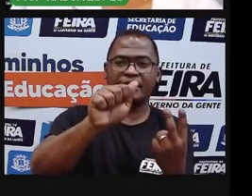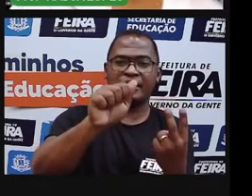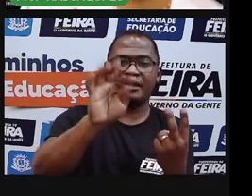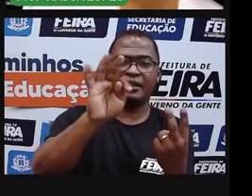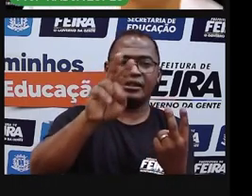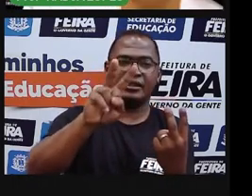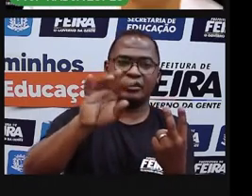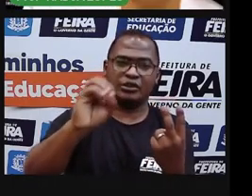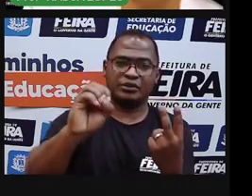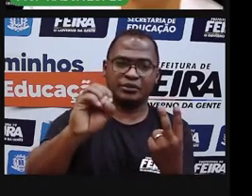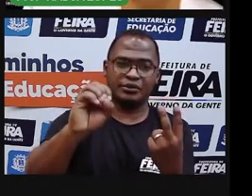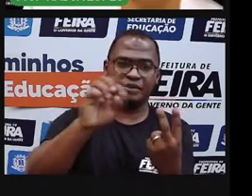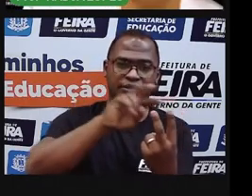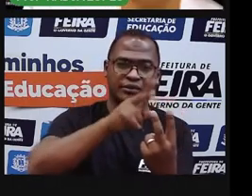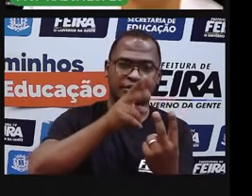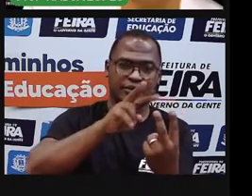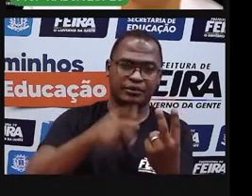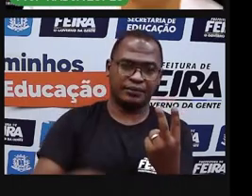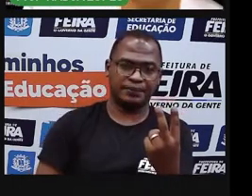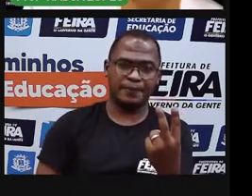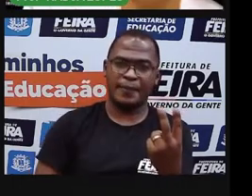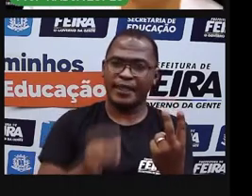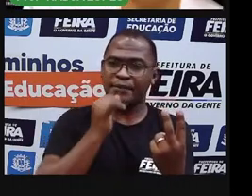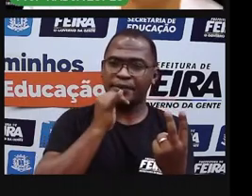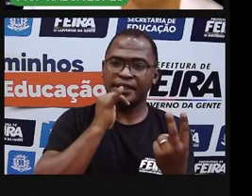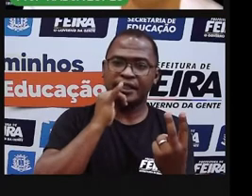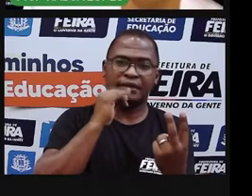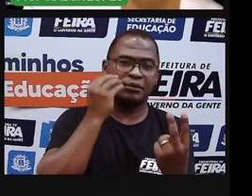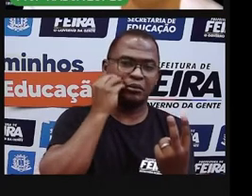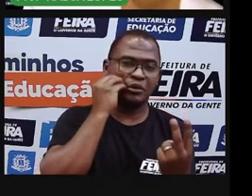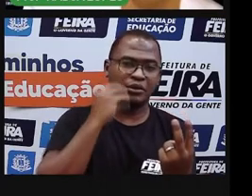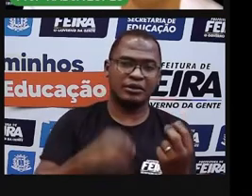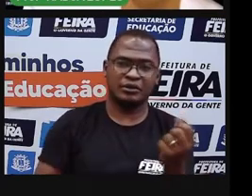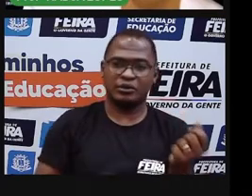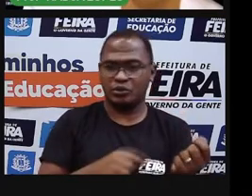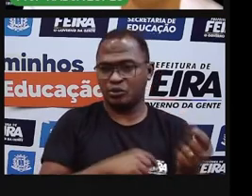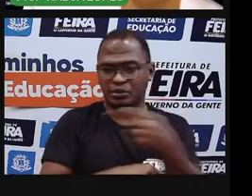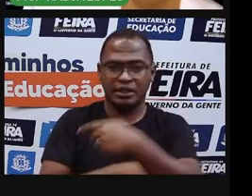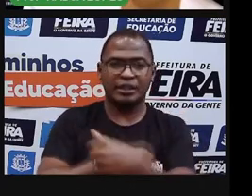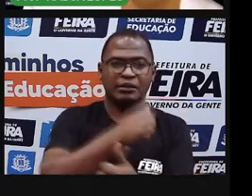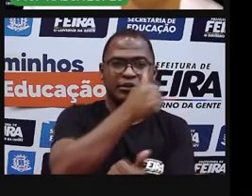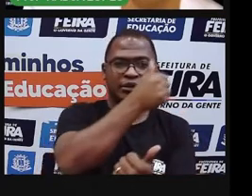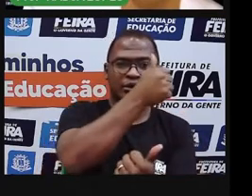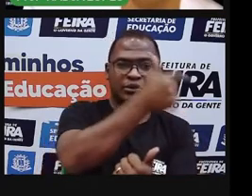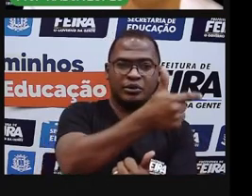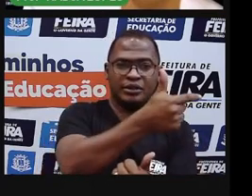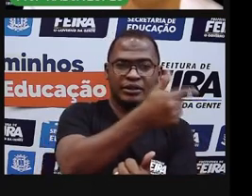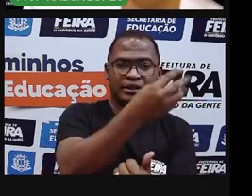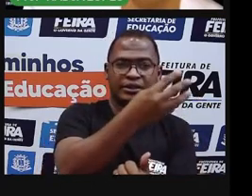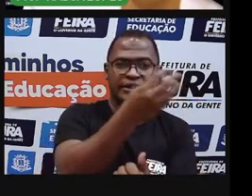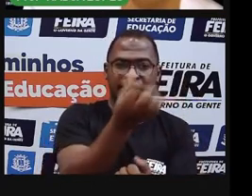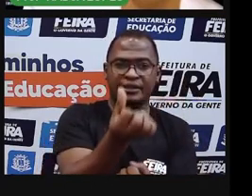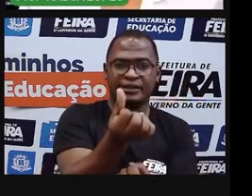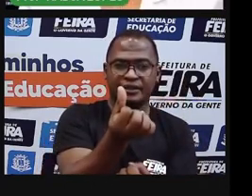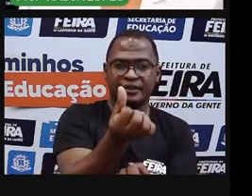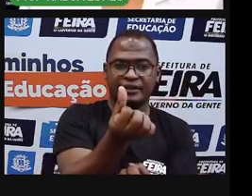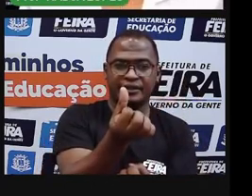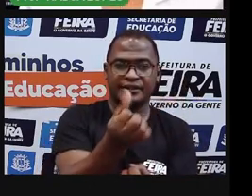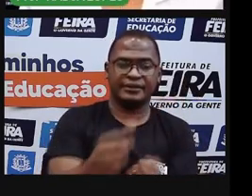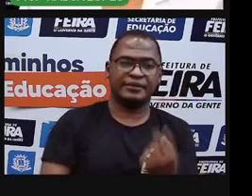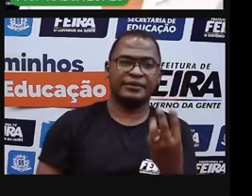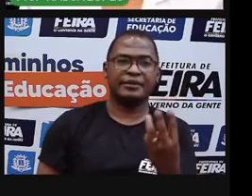236 esse número nessa 236 a gente vai ter o valor relativo e o valor absoluto